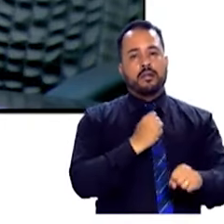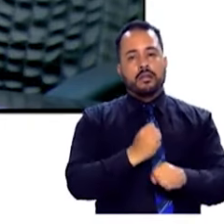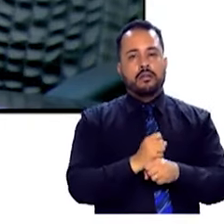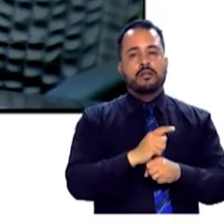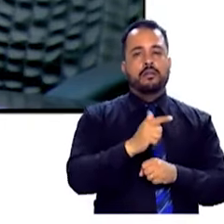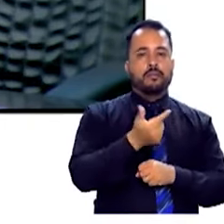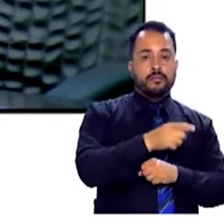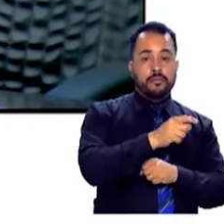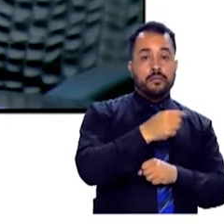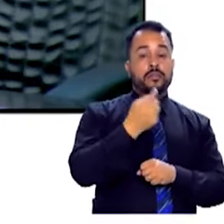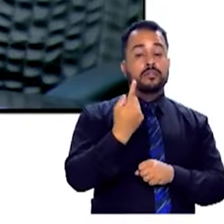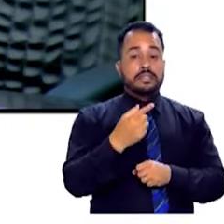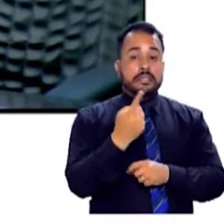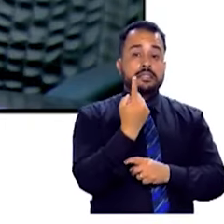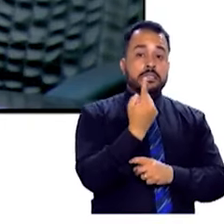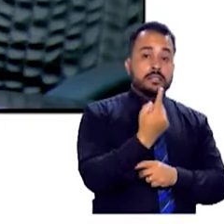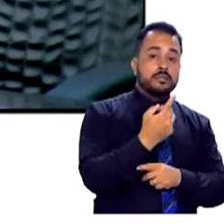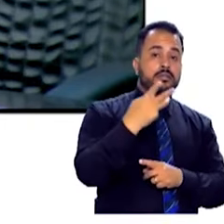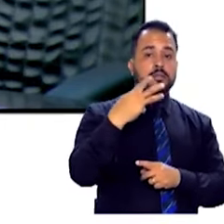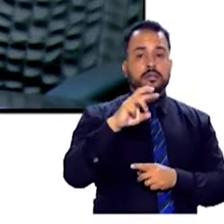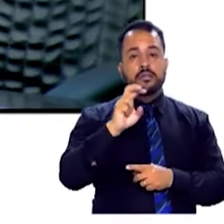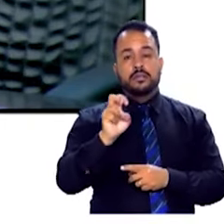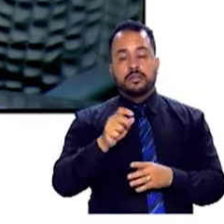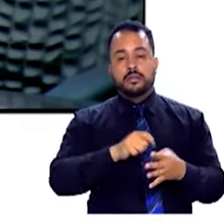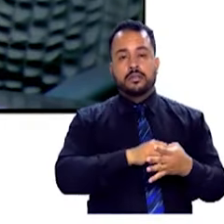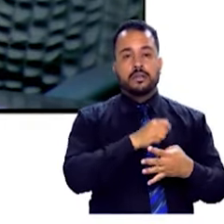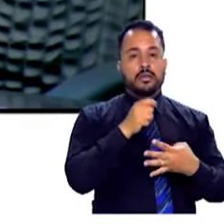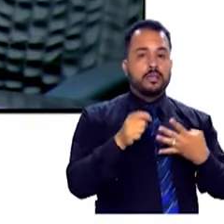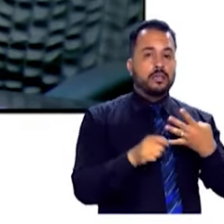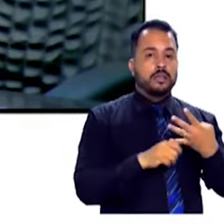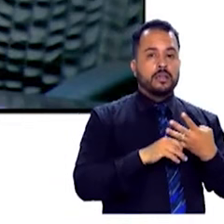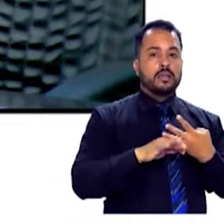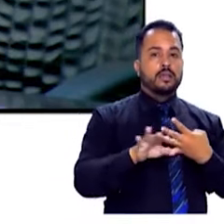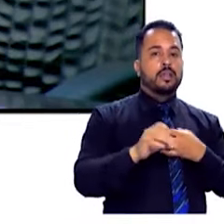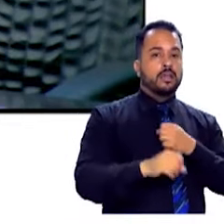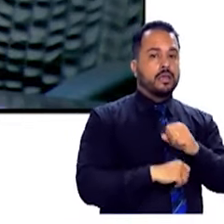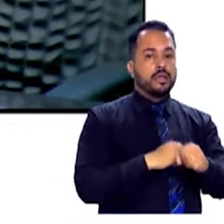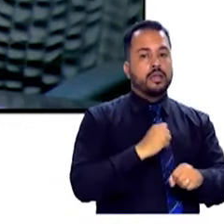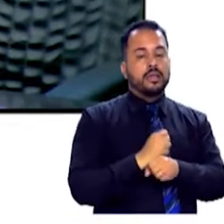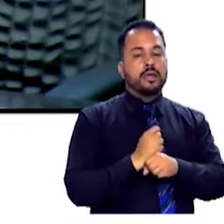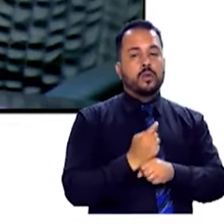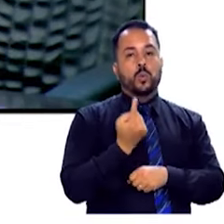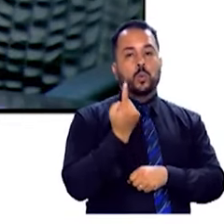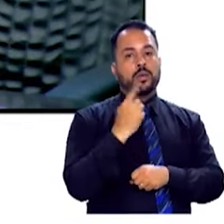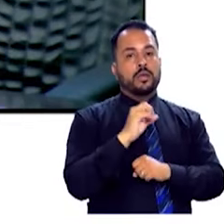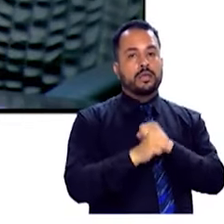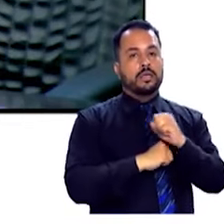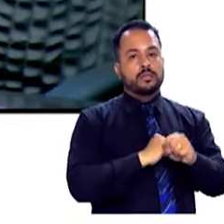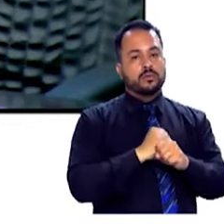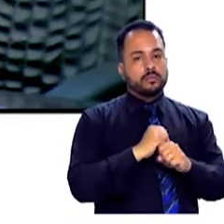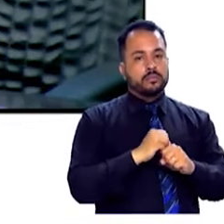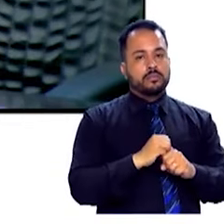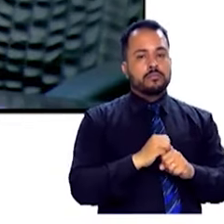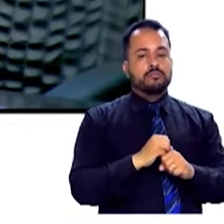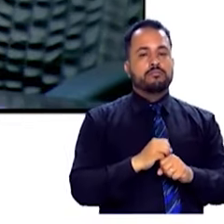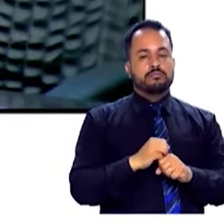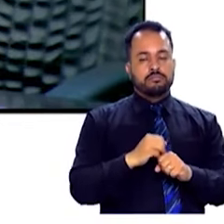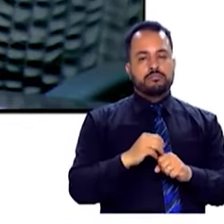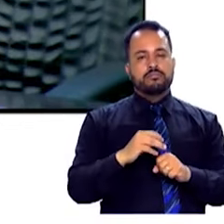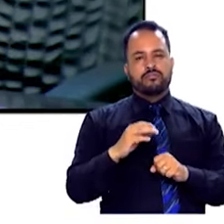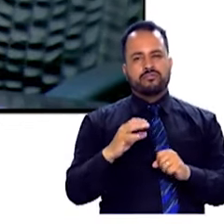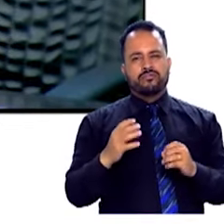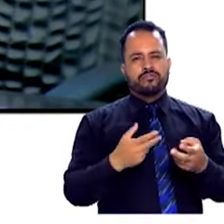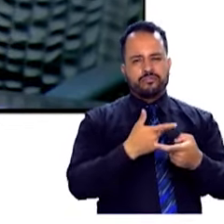julgar 135 repercussões Gerais num único ano o que mostra eh que tinha muita coisa represada